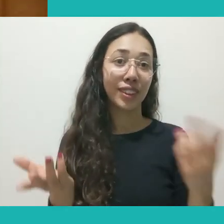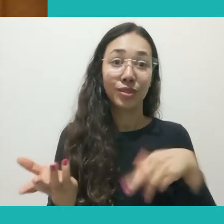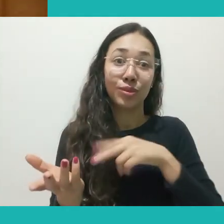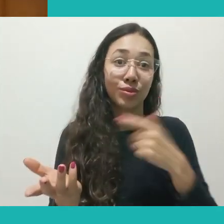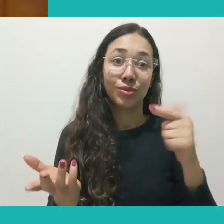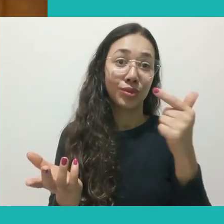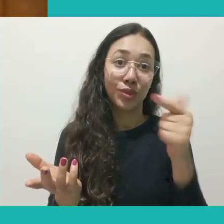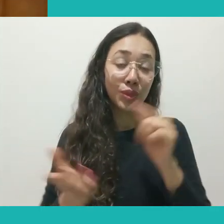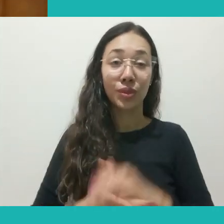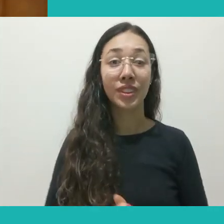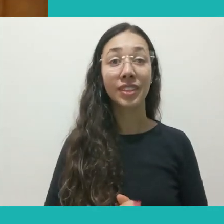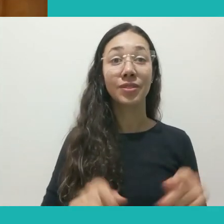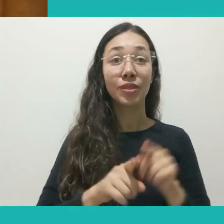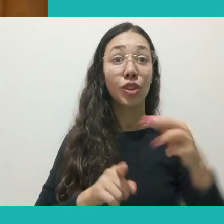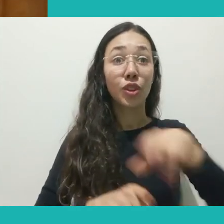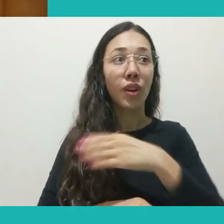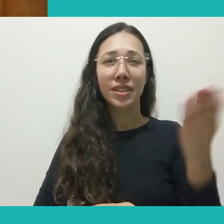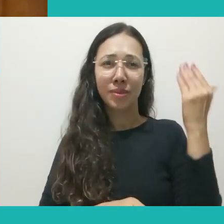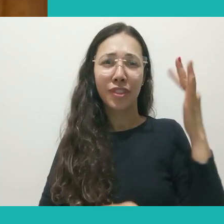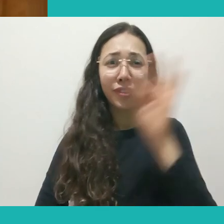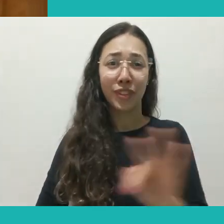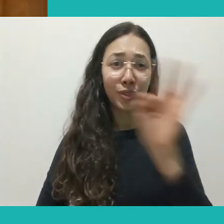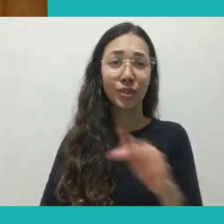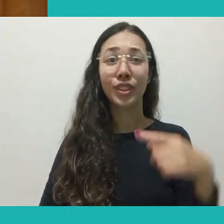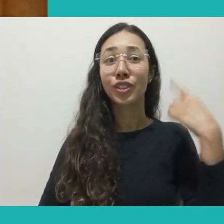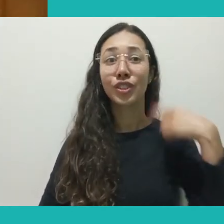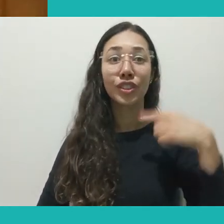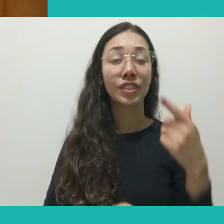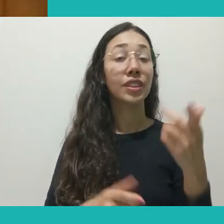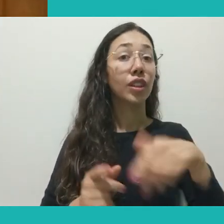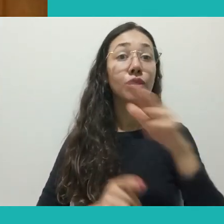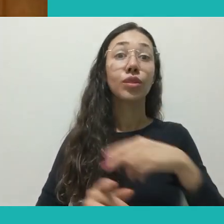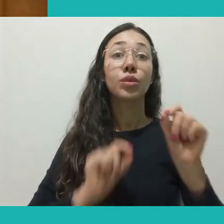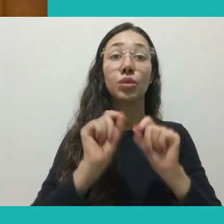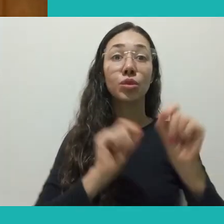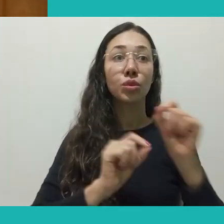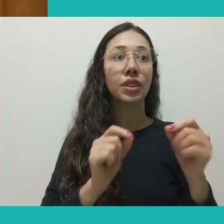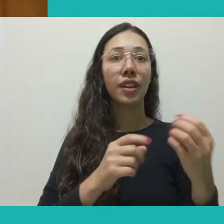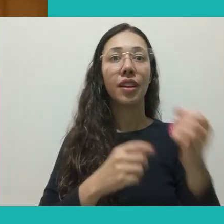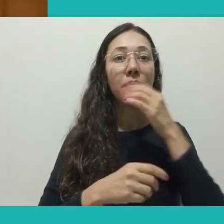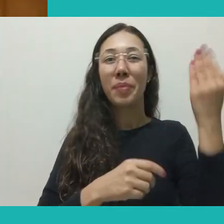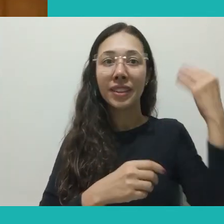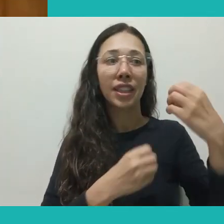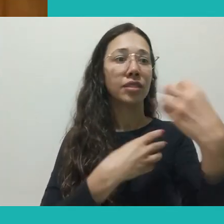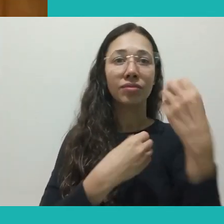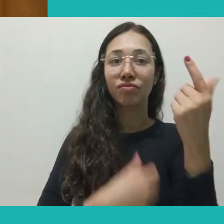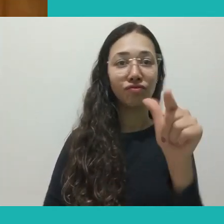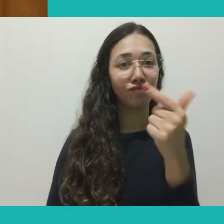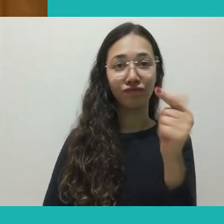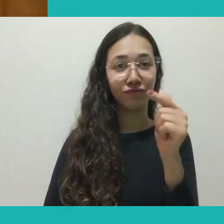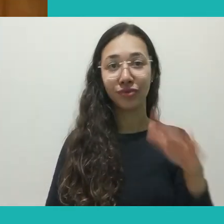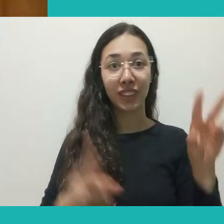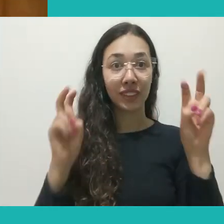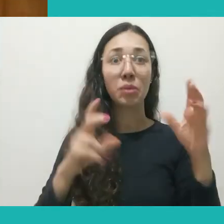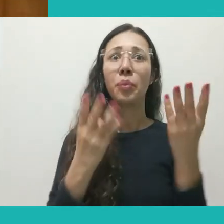fizemos faculdade de direito não tivemos nenhum tipo de formação nessa área. E são muitos